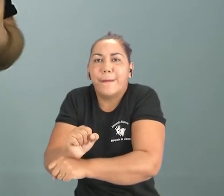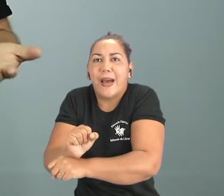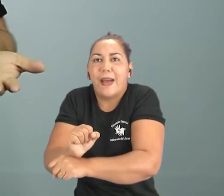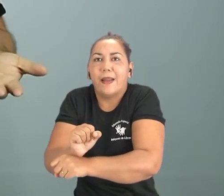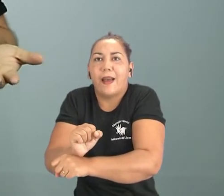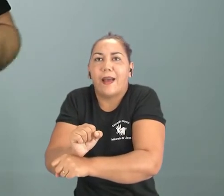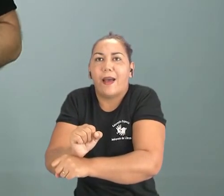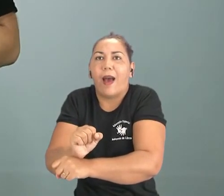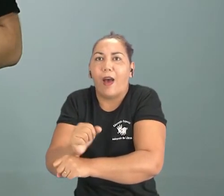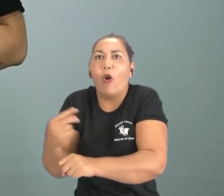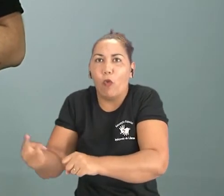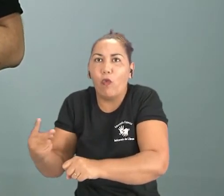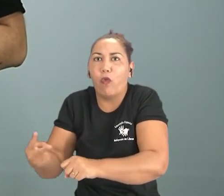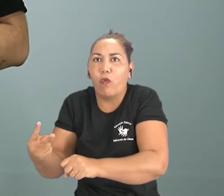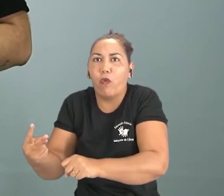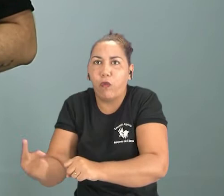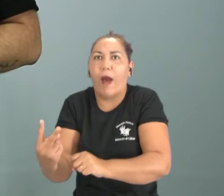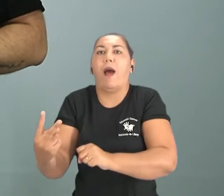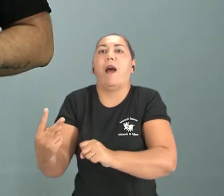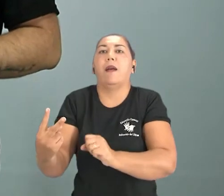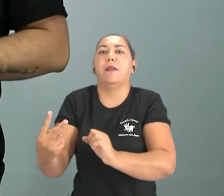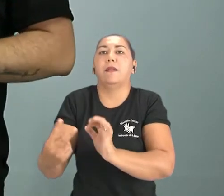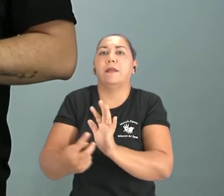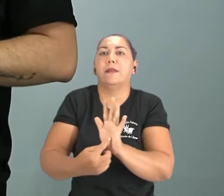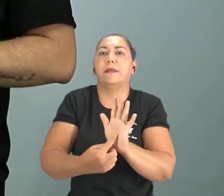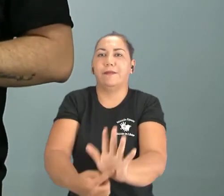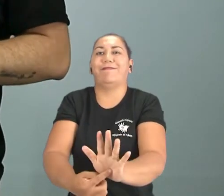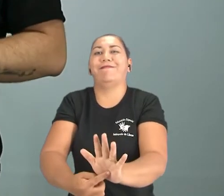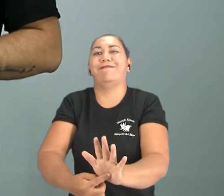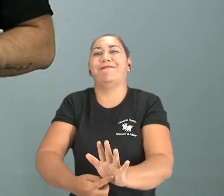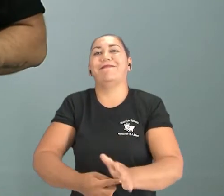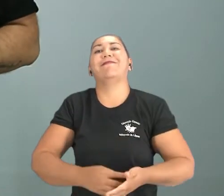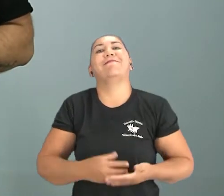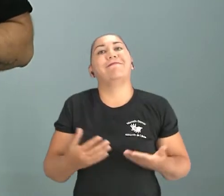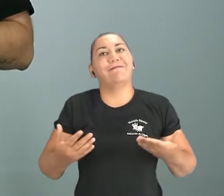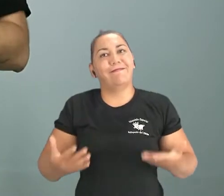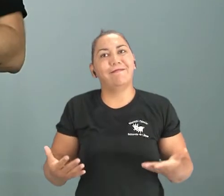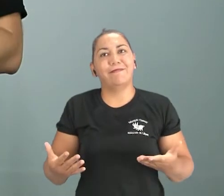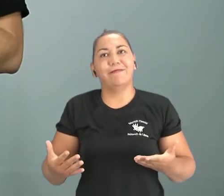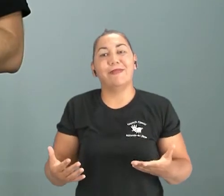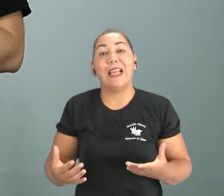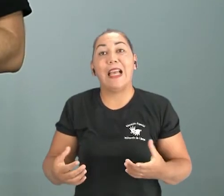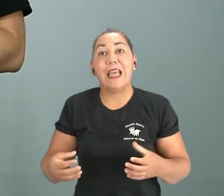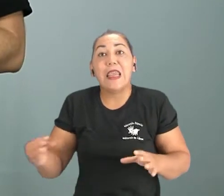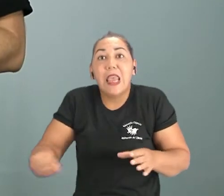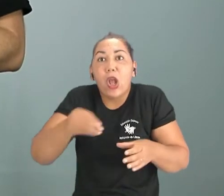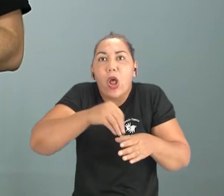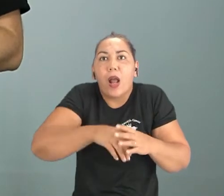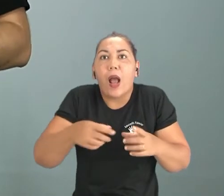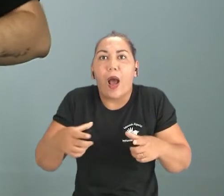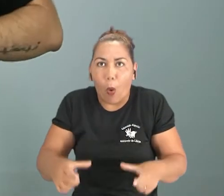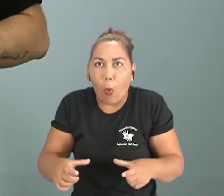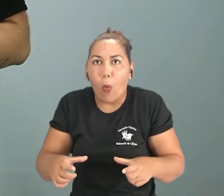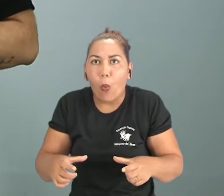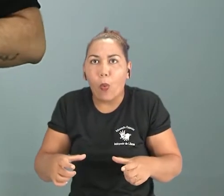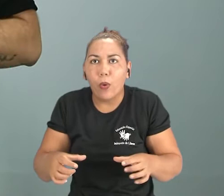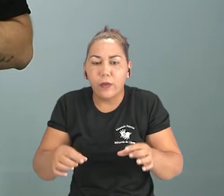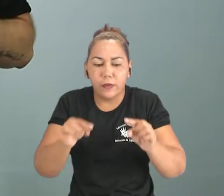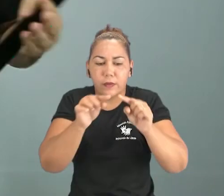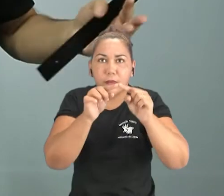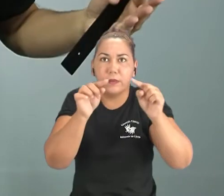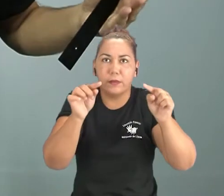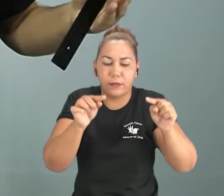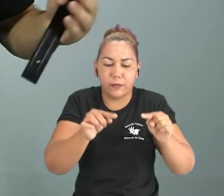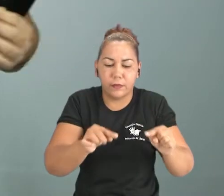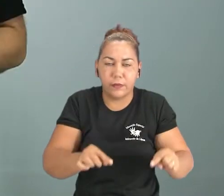e não consegue se soltar aí tem que colocar ele aonde dentro de uma garrafa e tampar